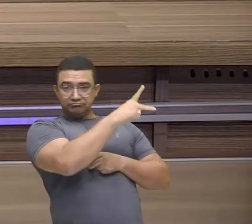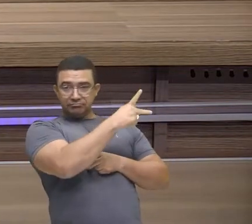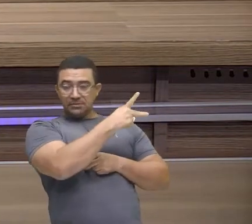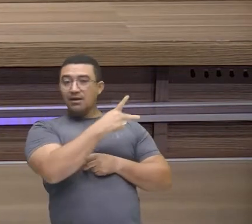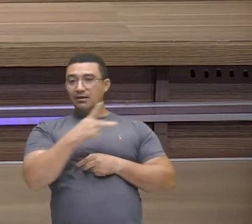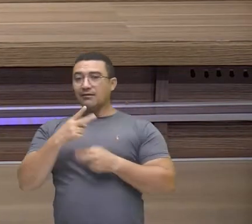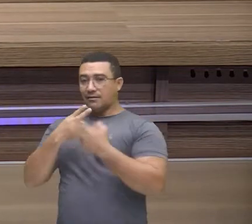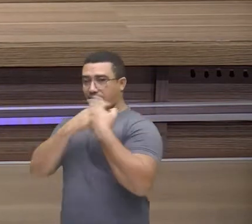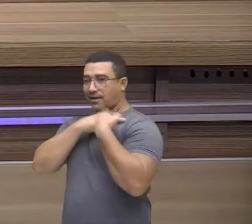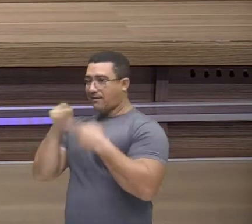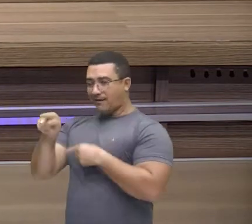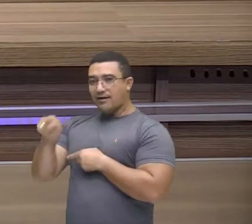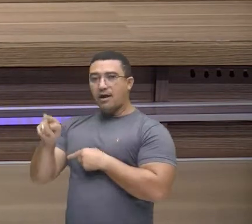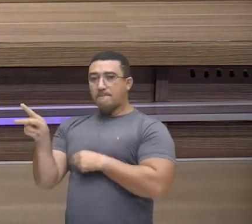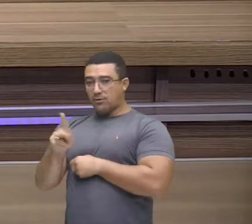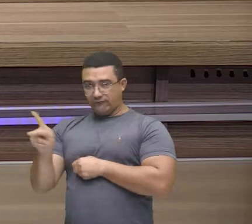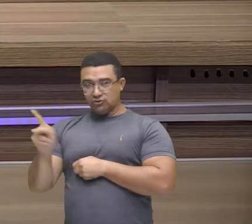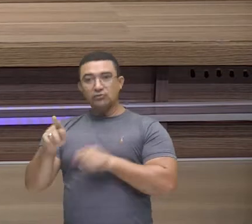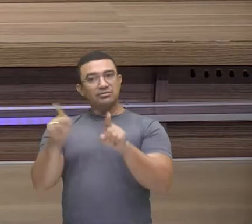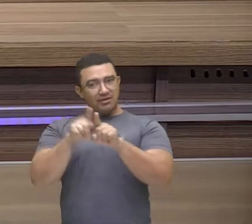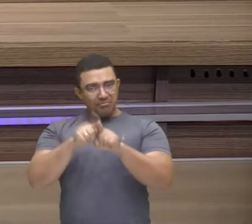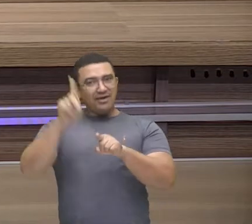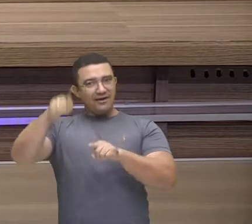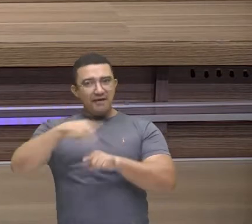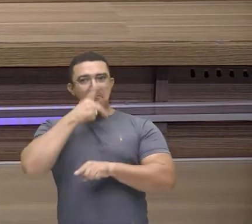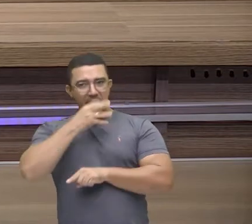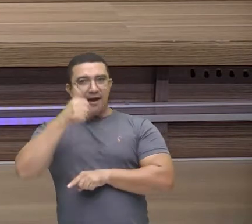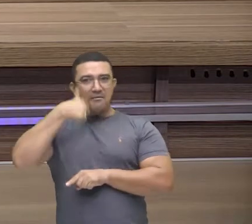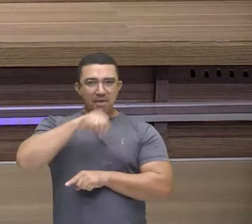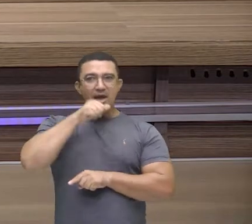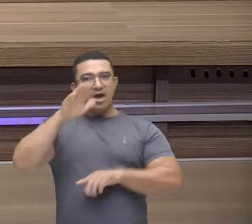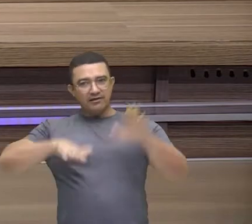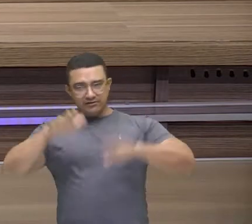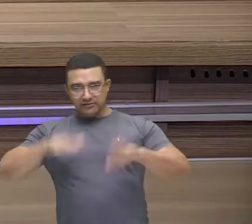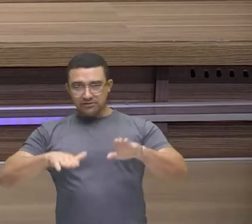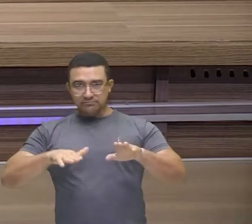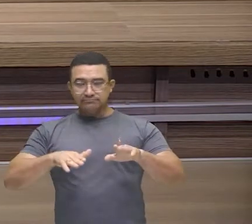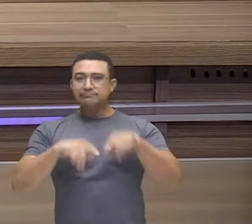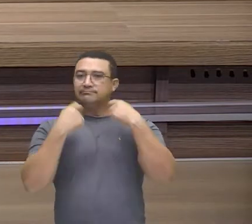que também é mãe na maioria das vezes. Então nós precisamos muito